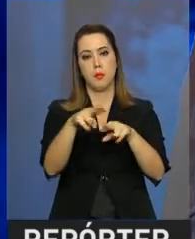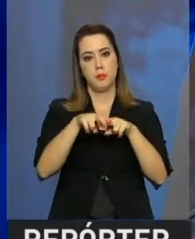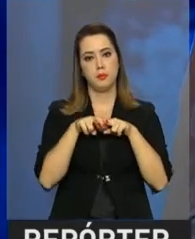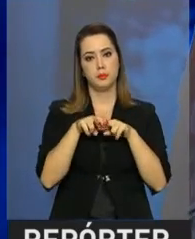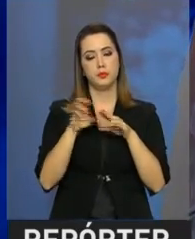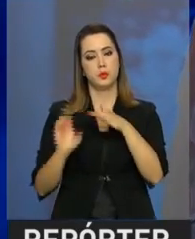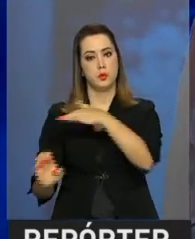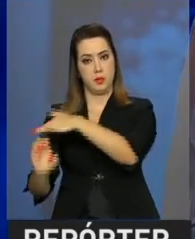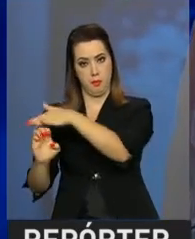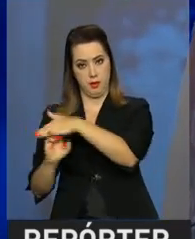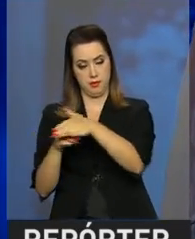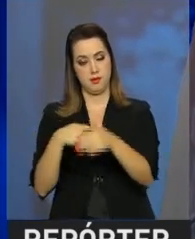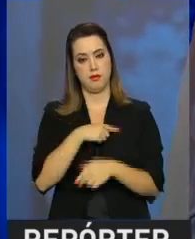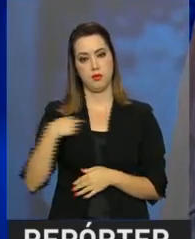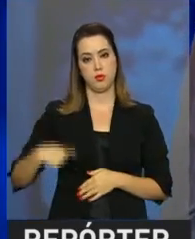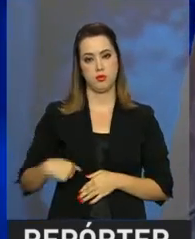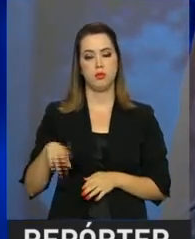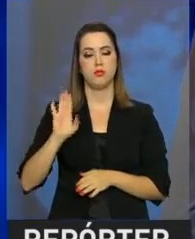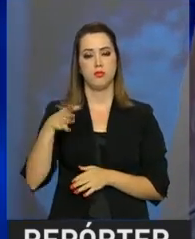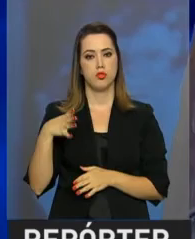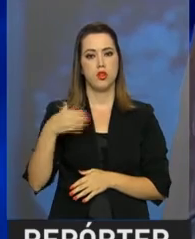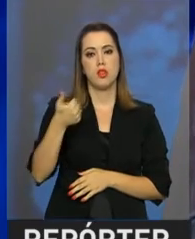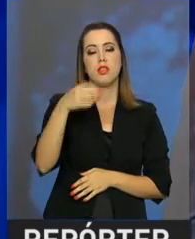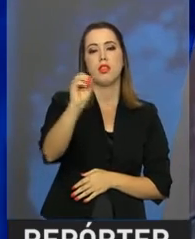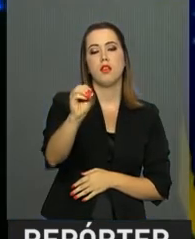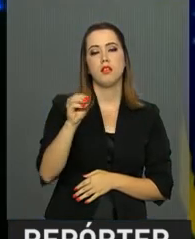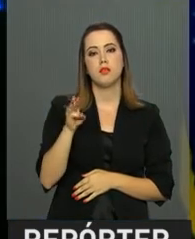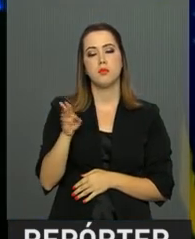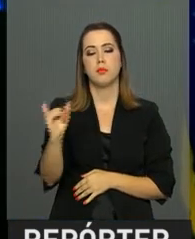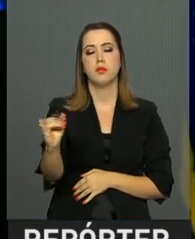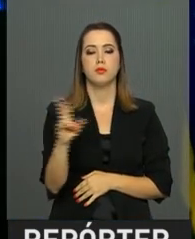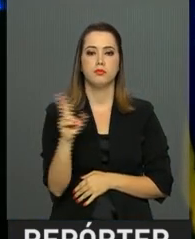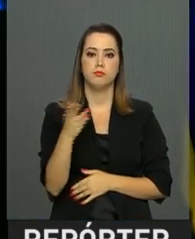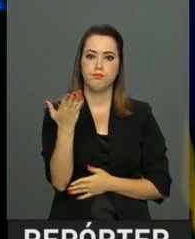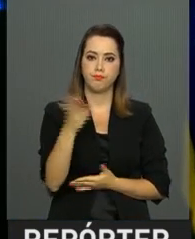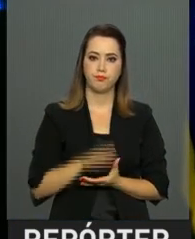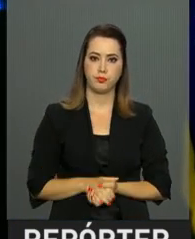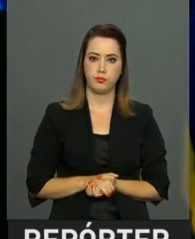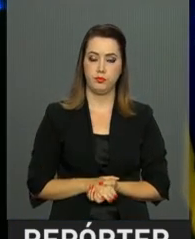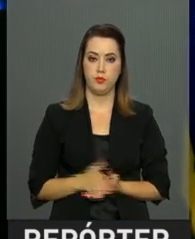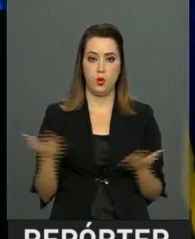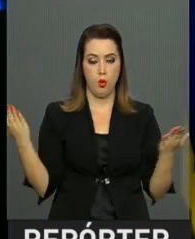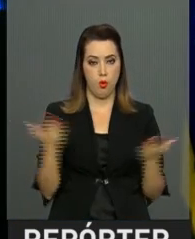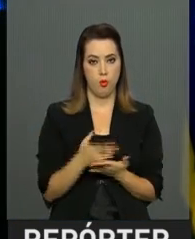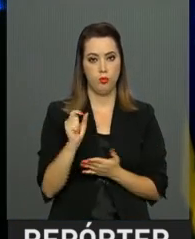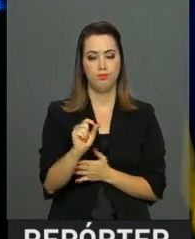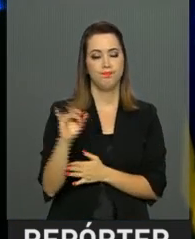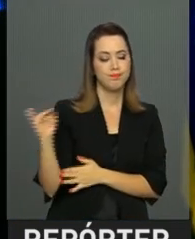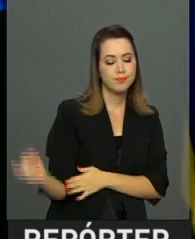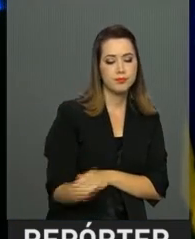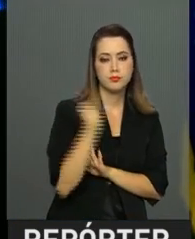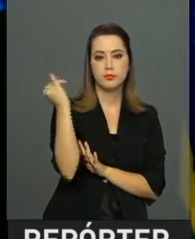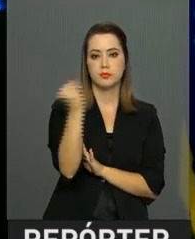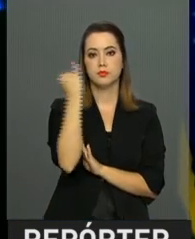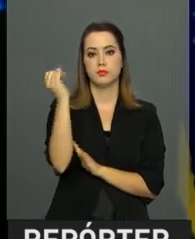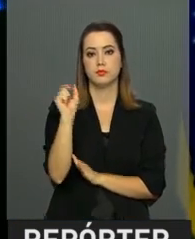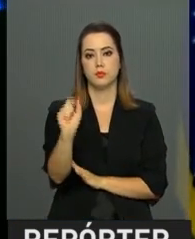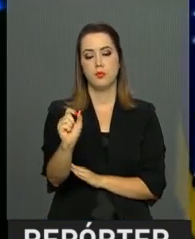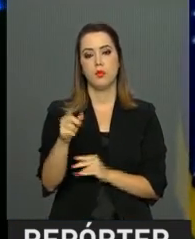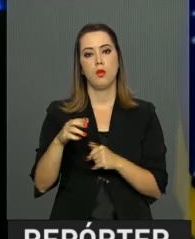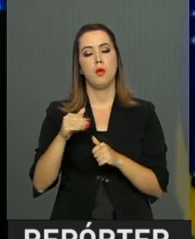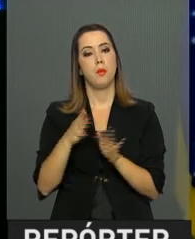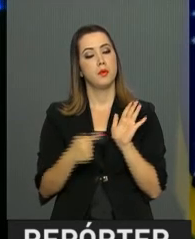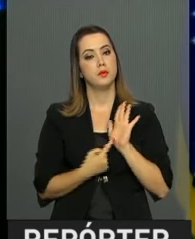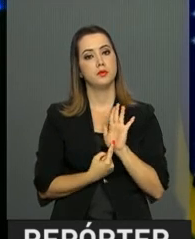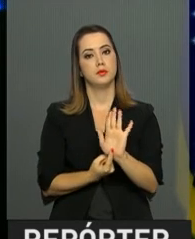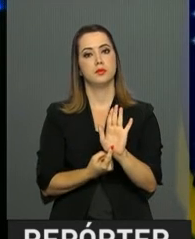de 10 bilhões de reais em investimentos. O ato de hoje é de fundamental importância para